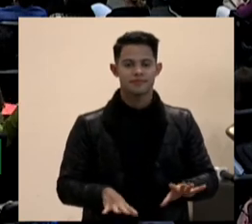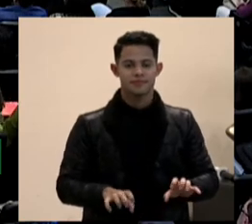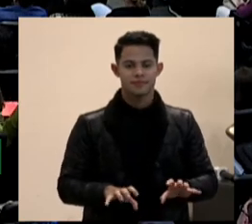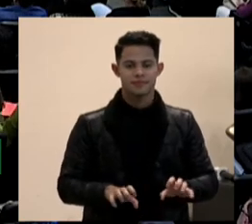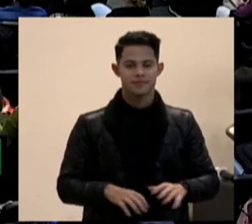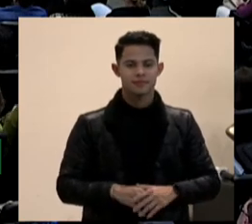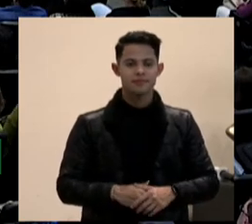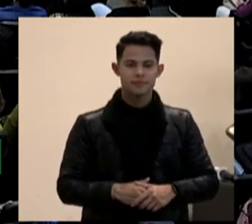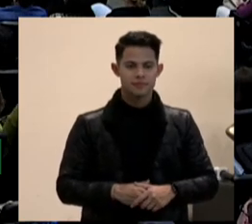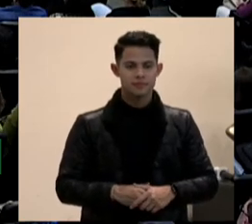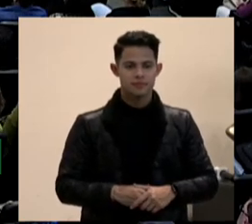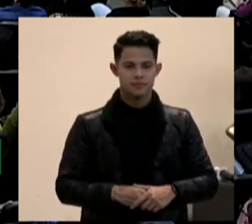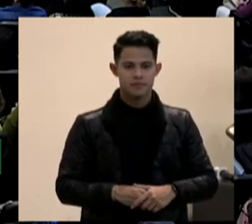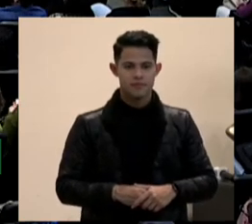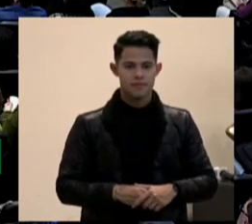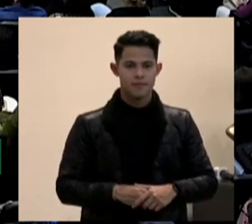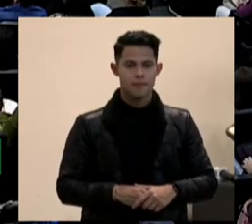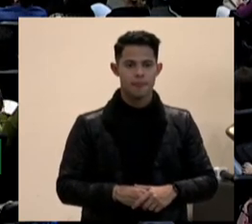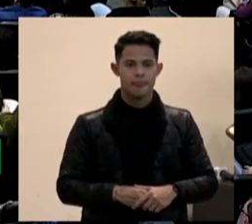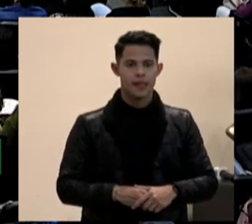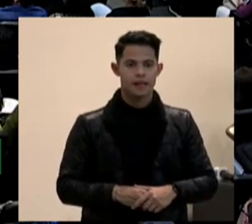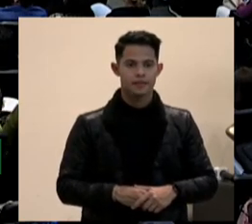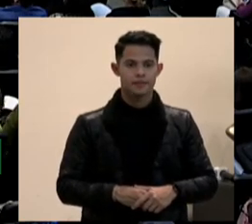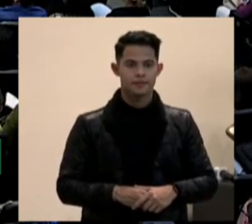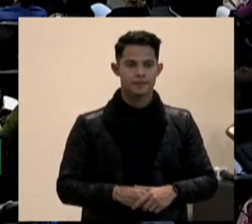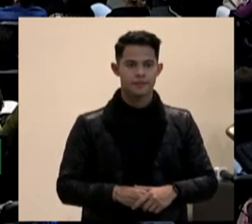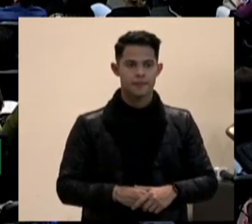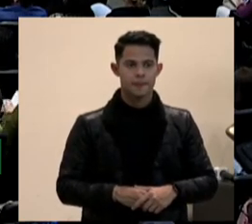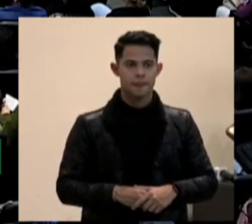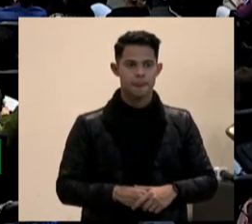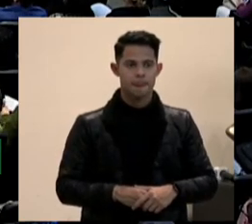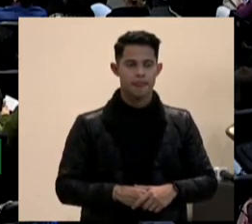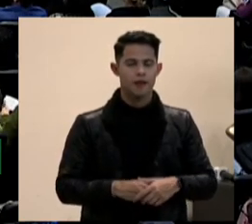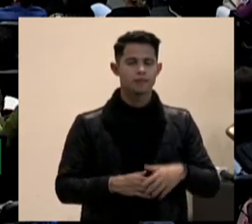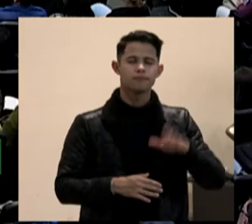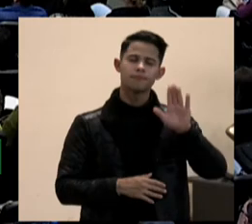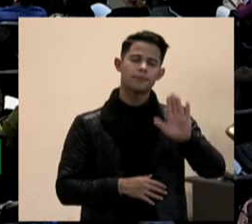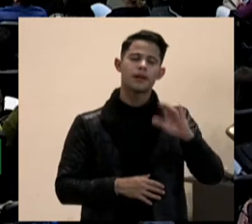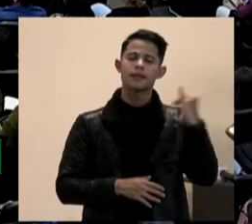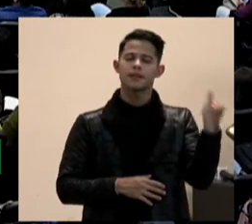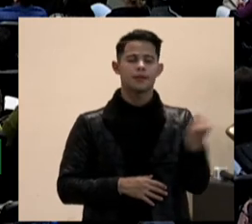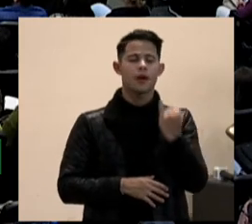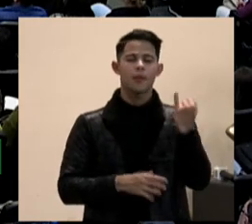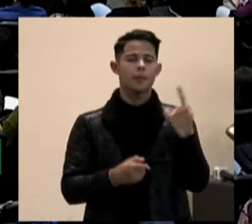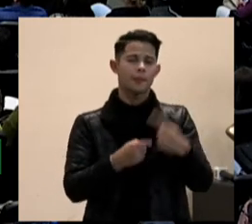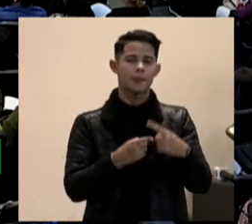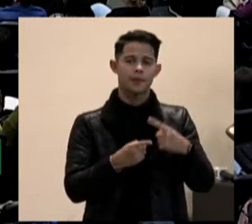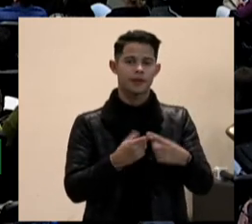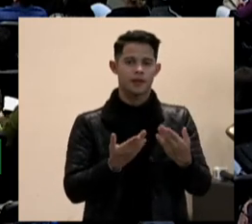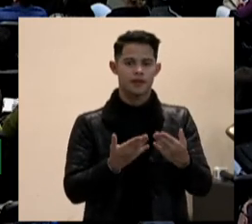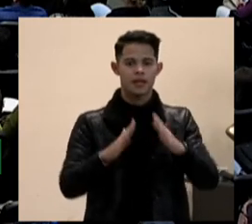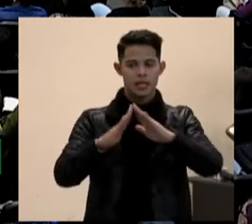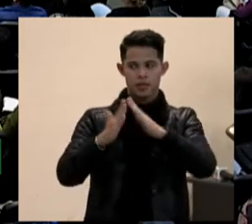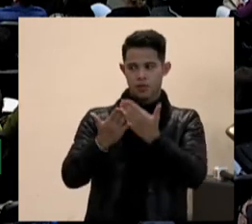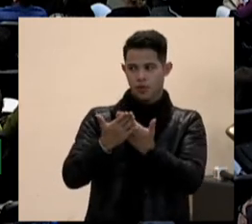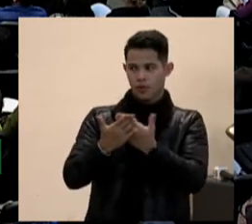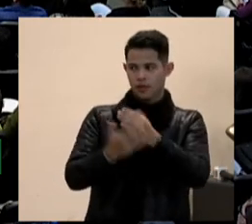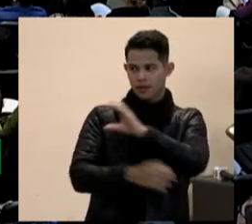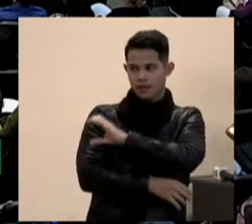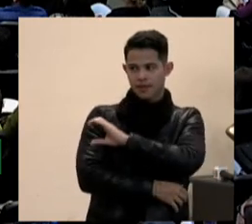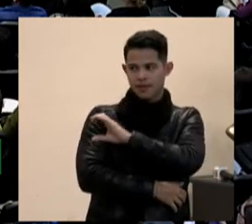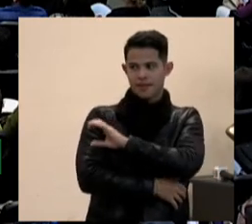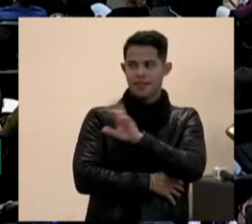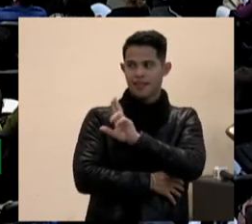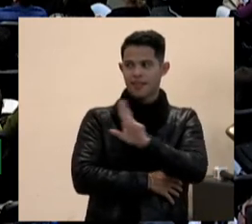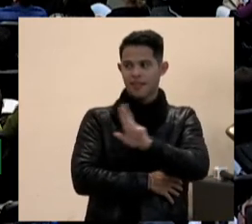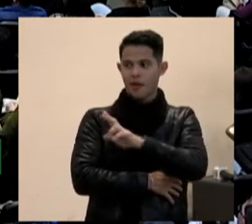Demais. Tá. Tem uma importância bastante grande, porque a gente não vê a creche para a escola como um mal necessário, mas como um espaço